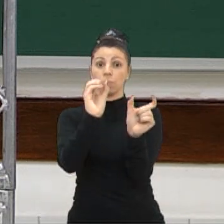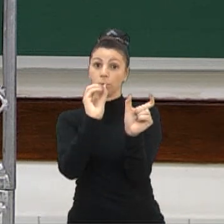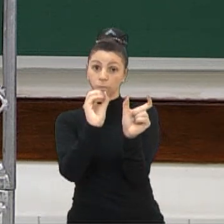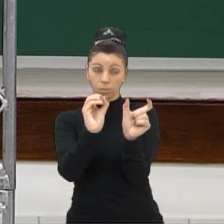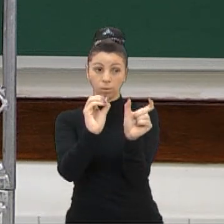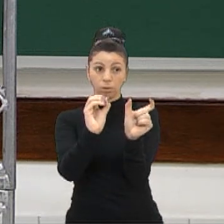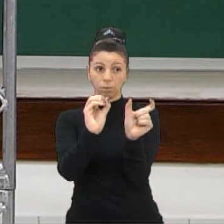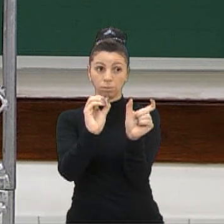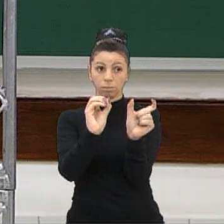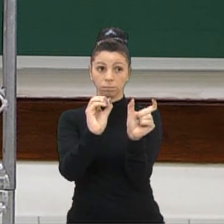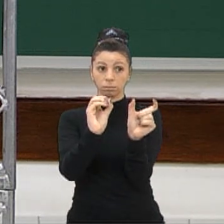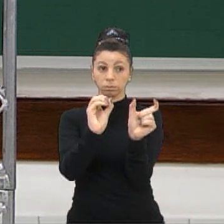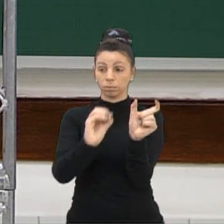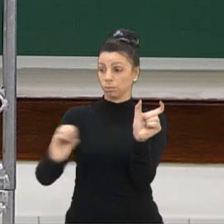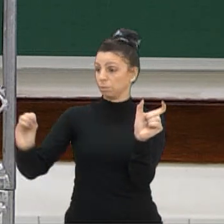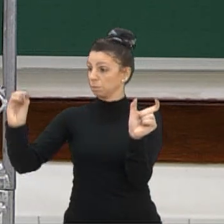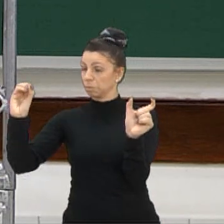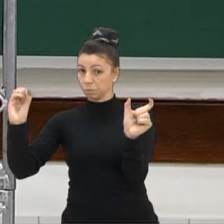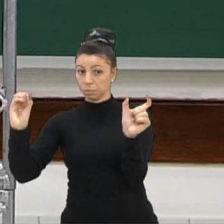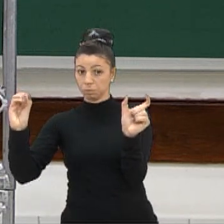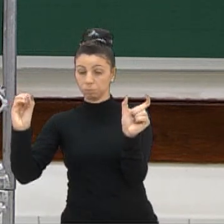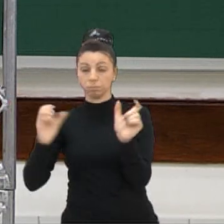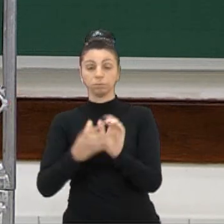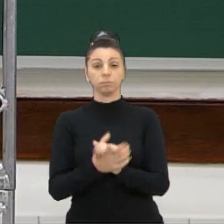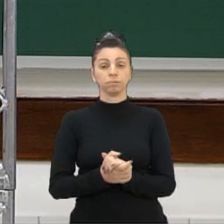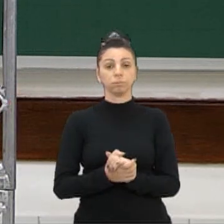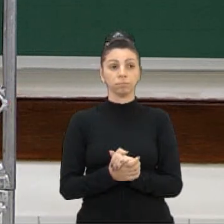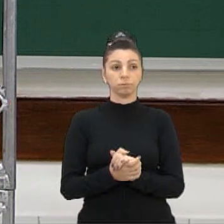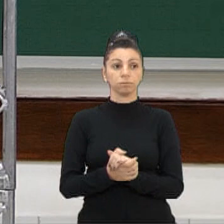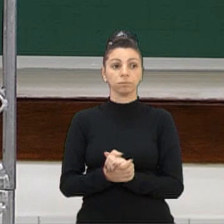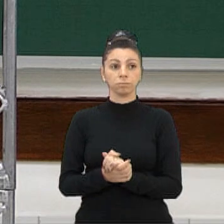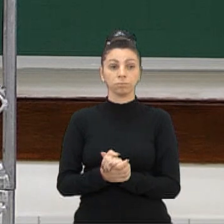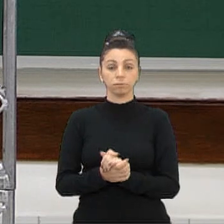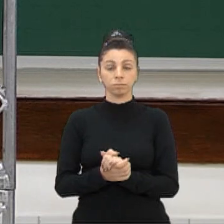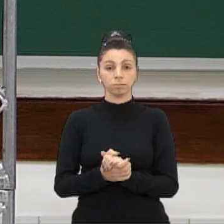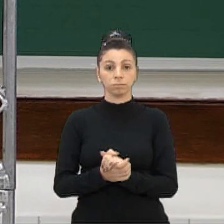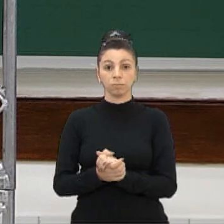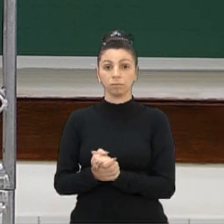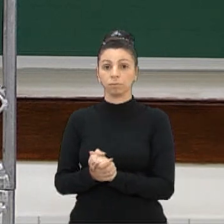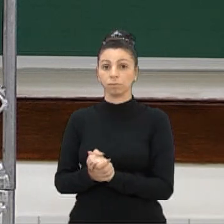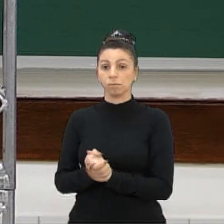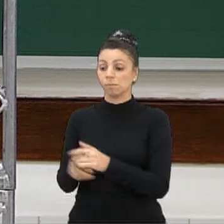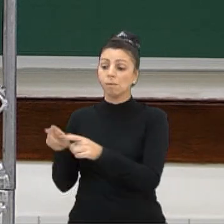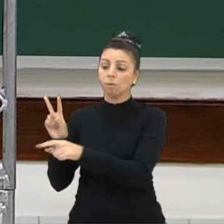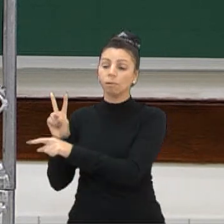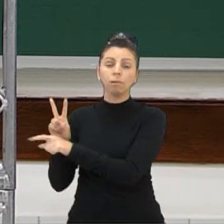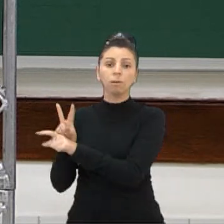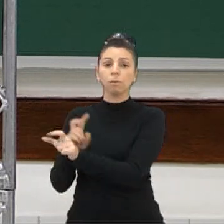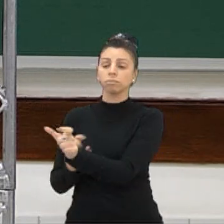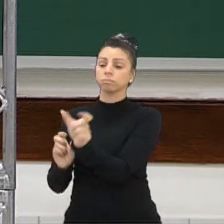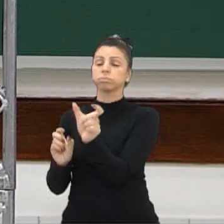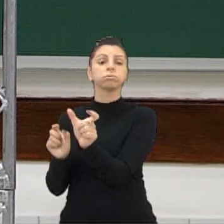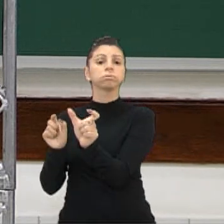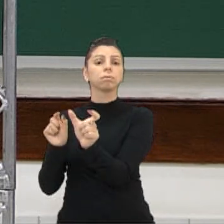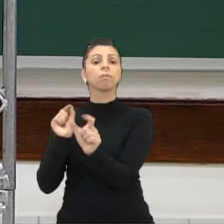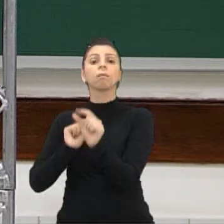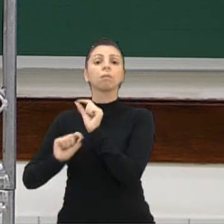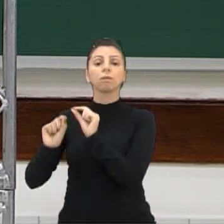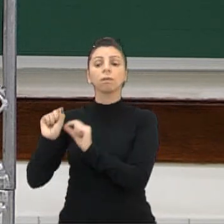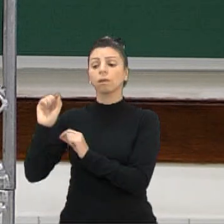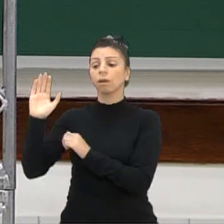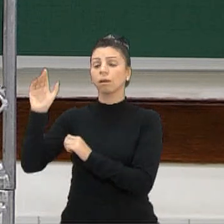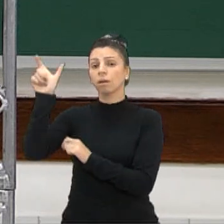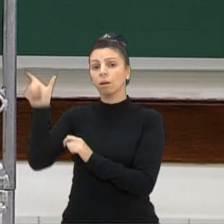cultivo, termina em o. Né? Se eu falar simplesmente cultivamos e perguntar para vocês quem cultivamos, qual seria o sujeito oculto dessa